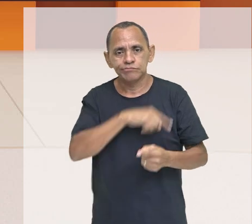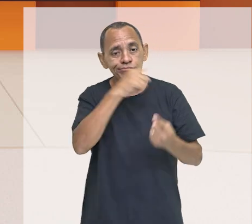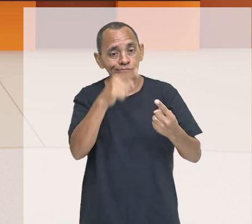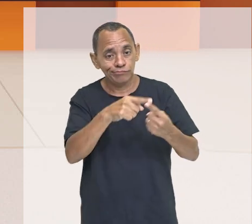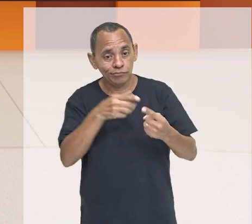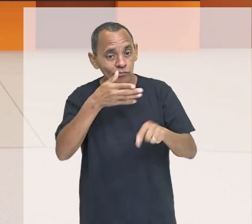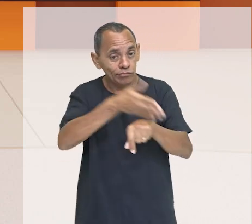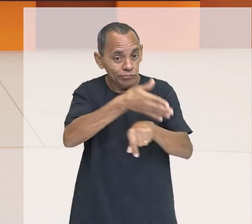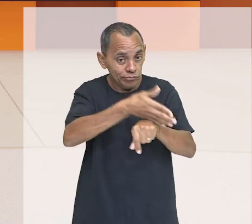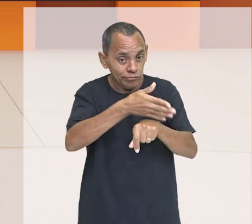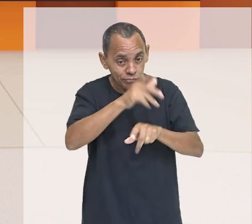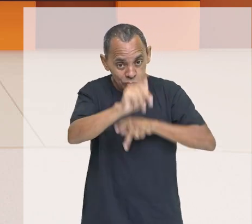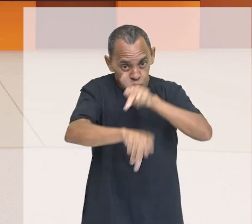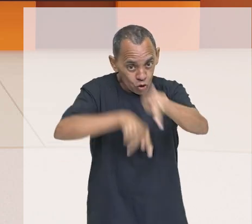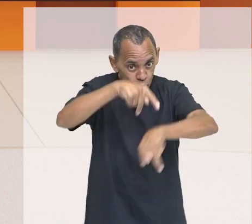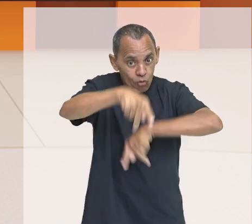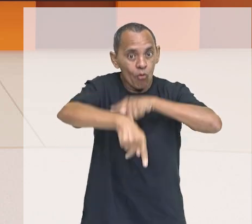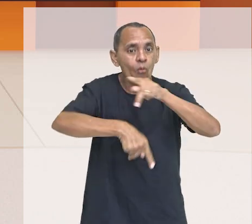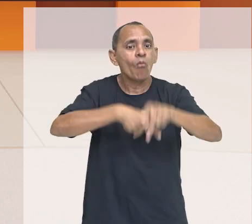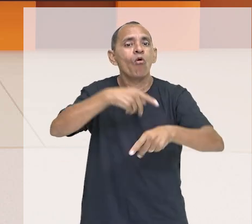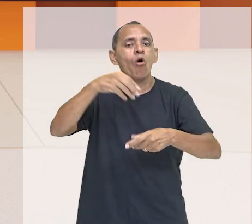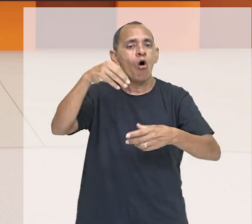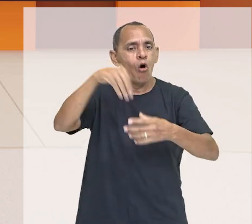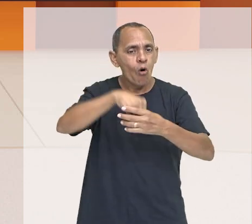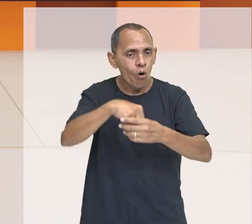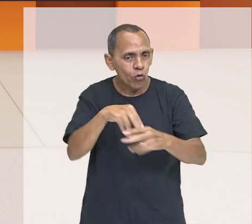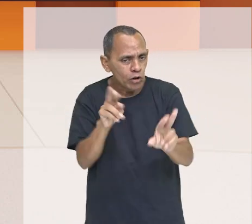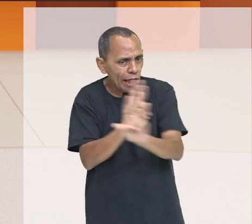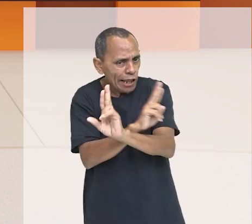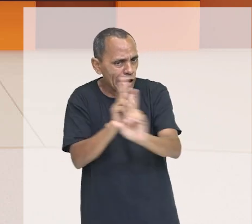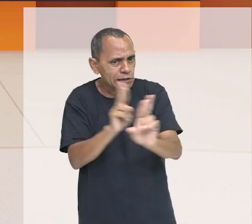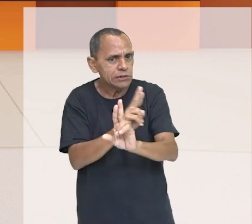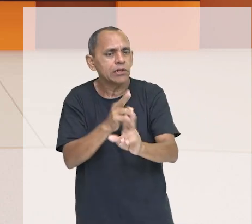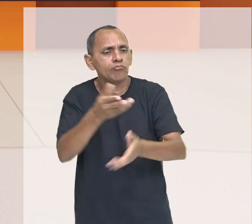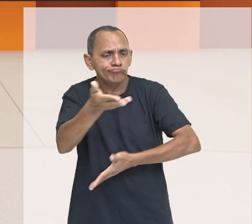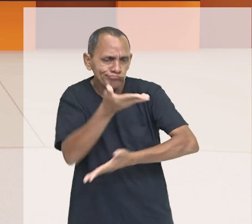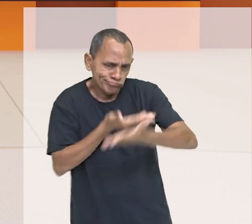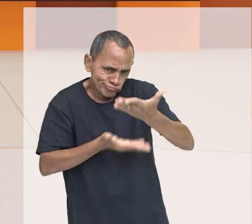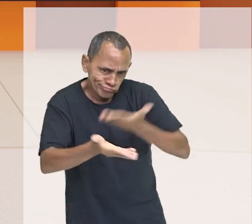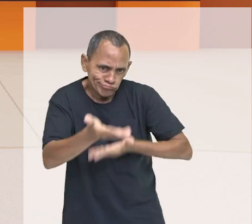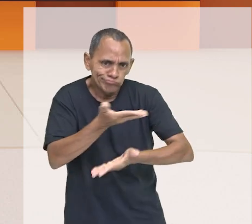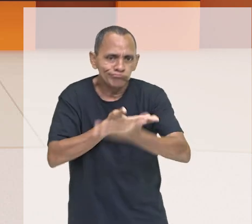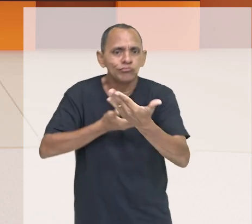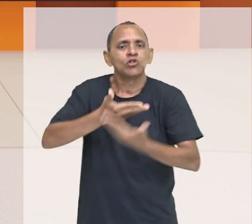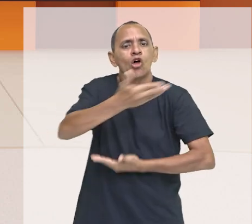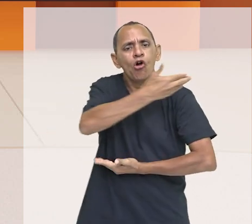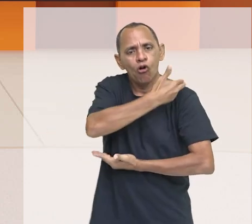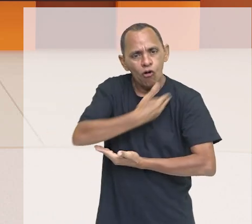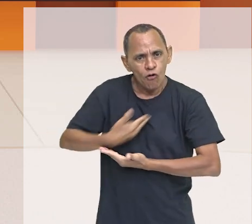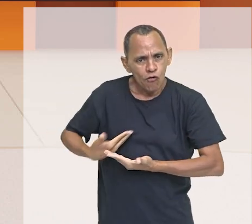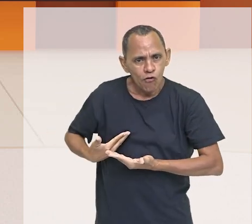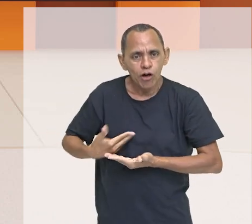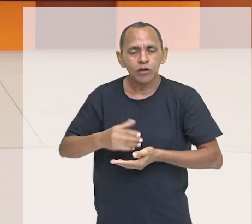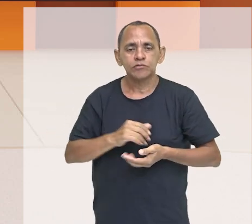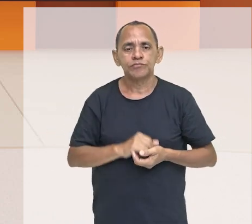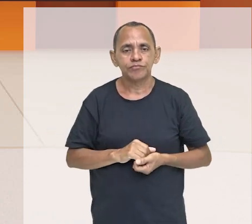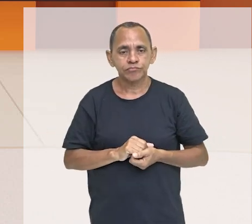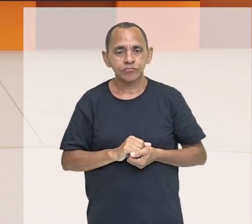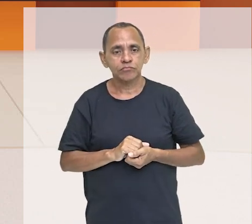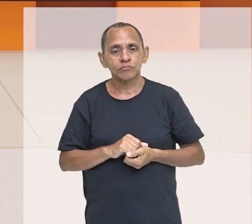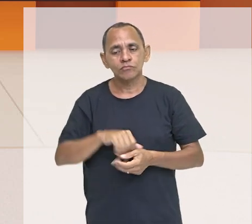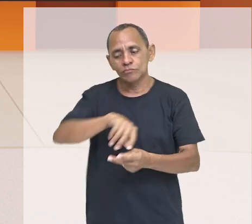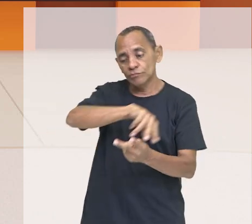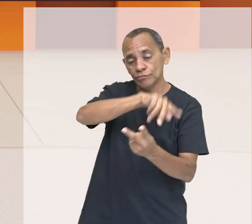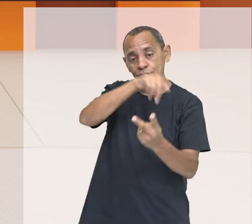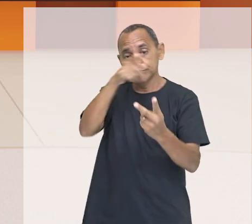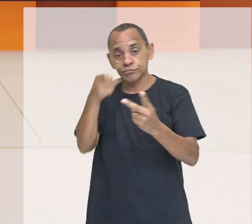participação, né, do povo, da população, né, e há essa troca, né, de governo. A ditadura, quando